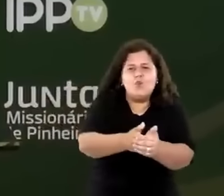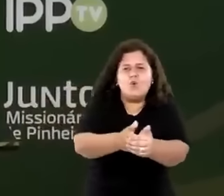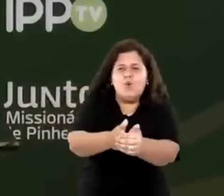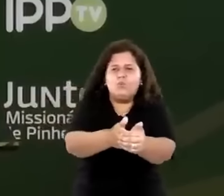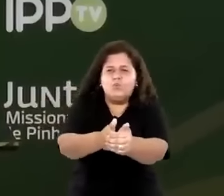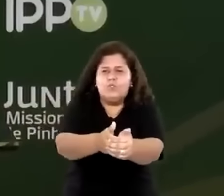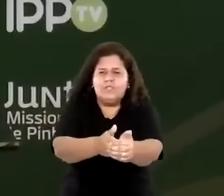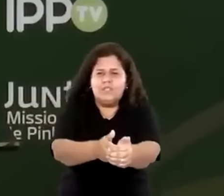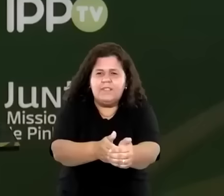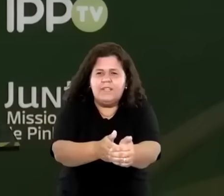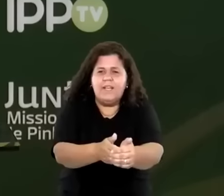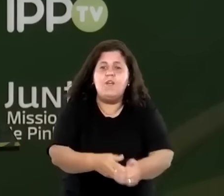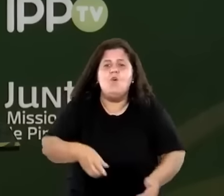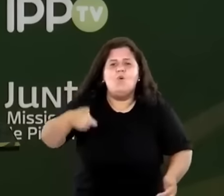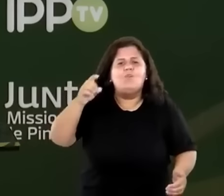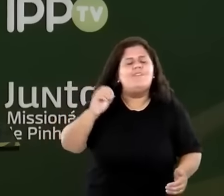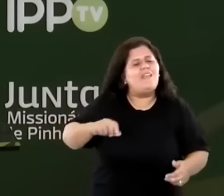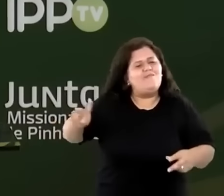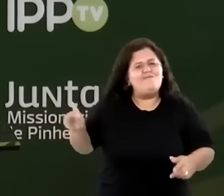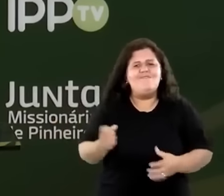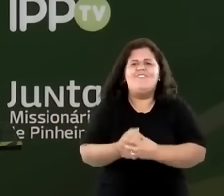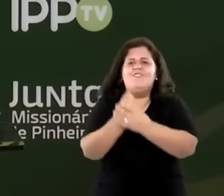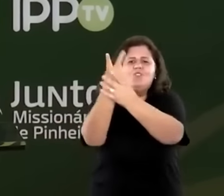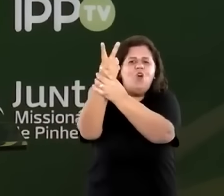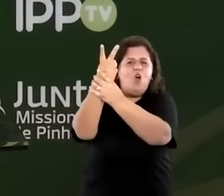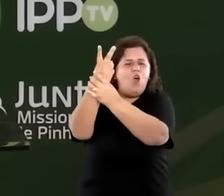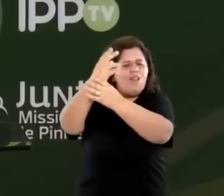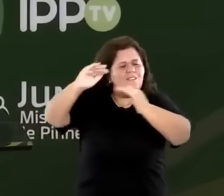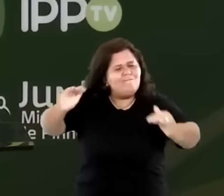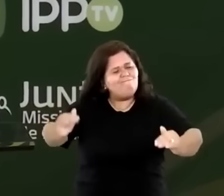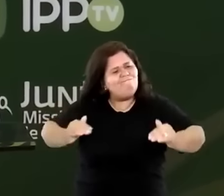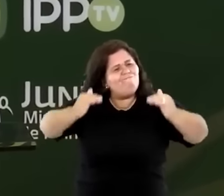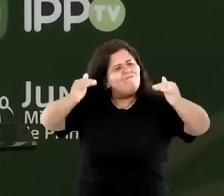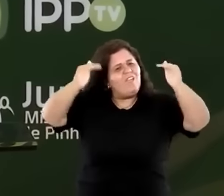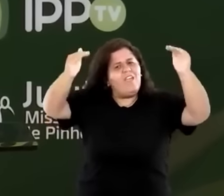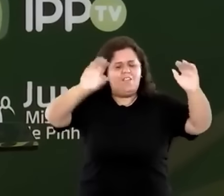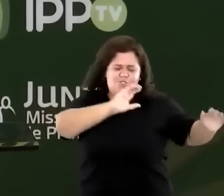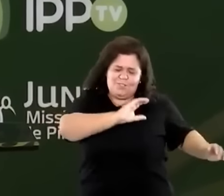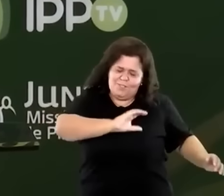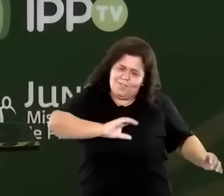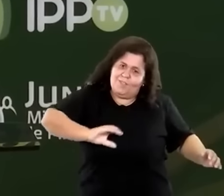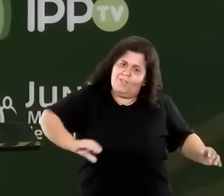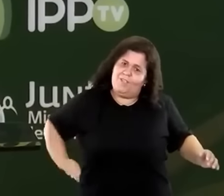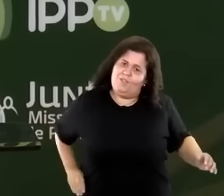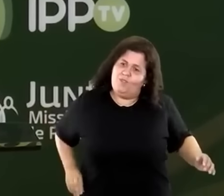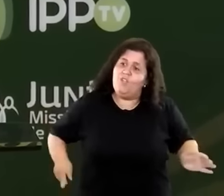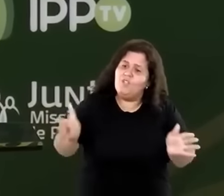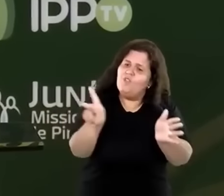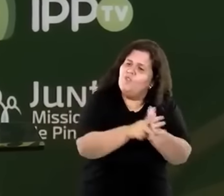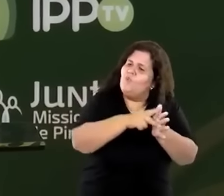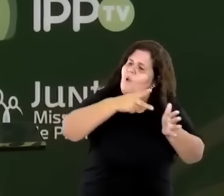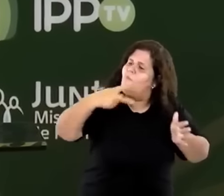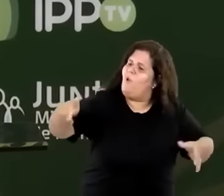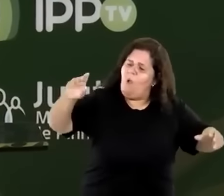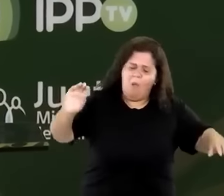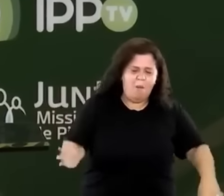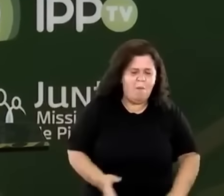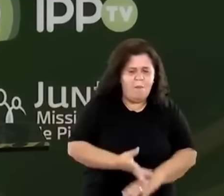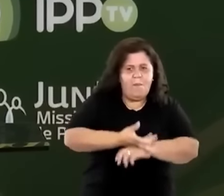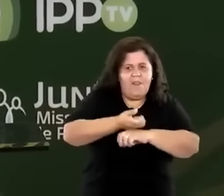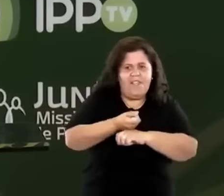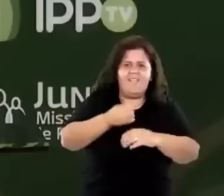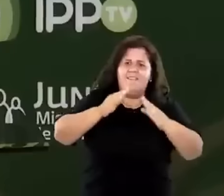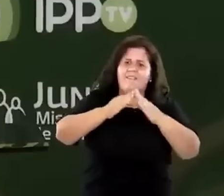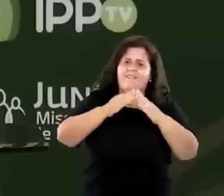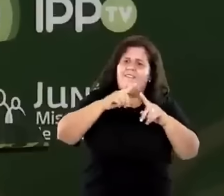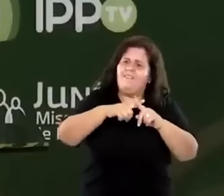sua consumação e a Vitória retumbante é de Cristo e da sua igreja